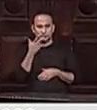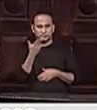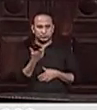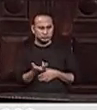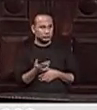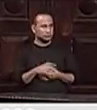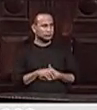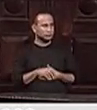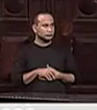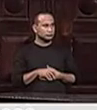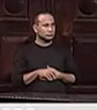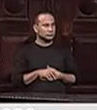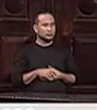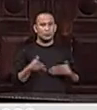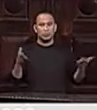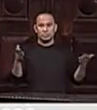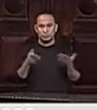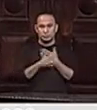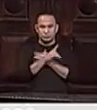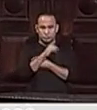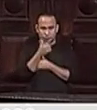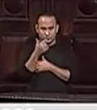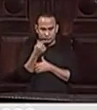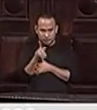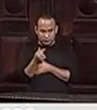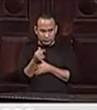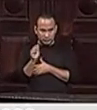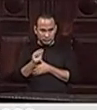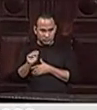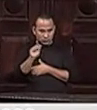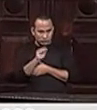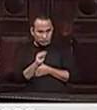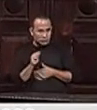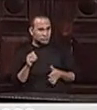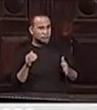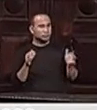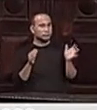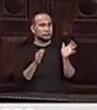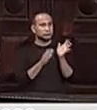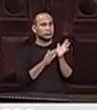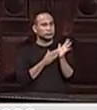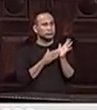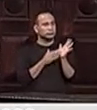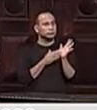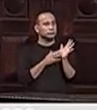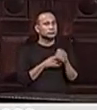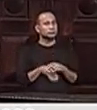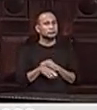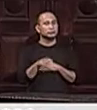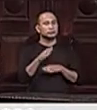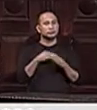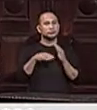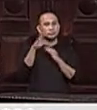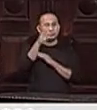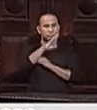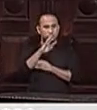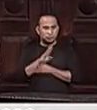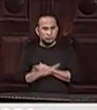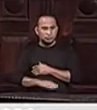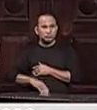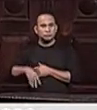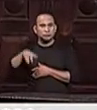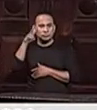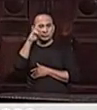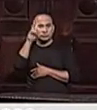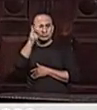um tema. Hoje, dia 17 de agosto, nós comemoramos em todo o Brasil o Dia do Patrimônio